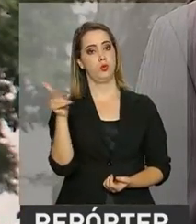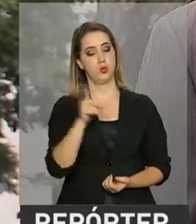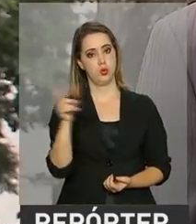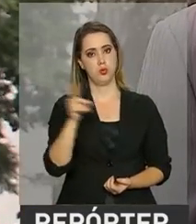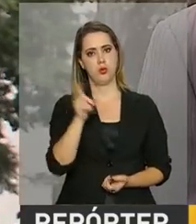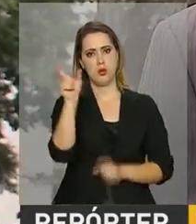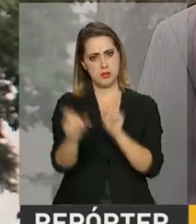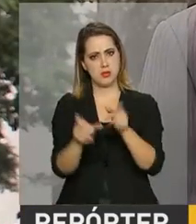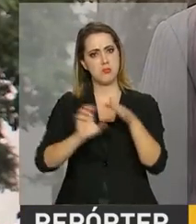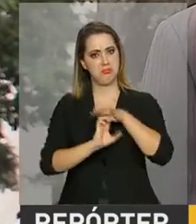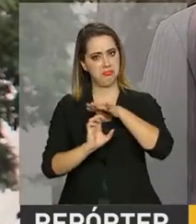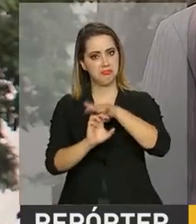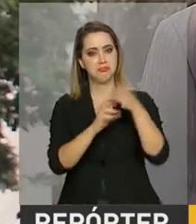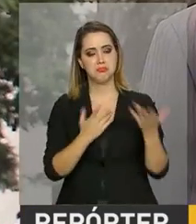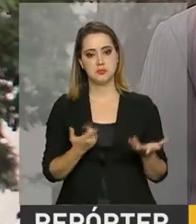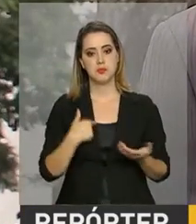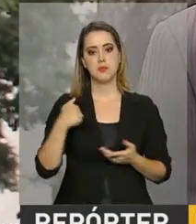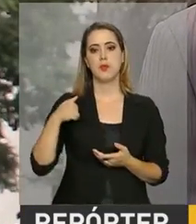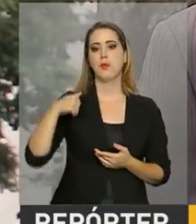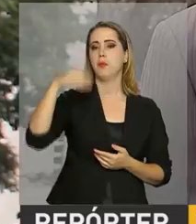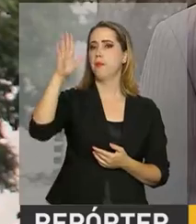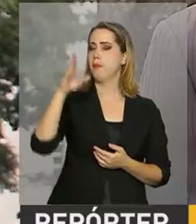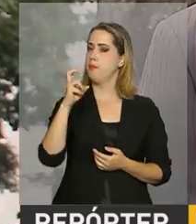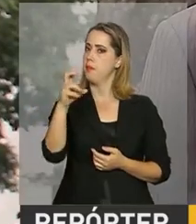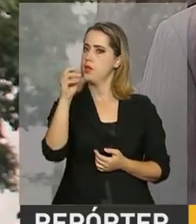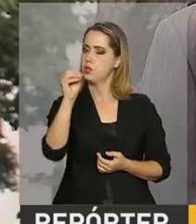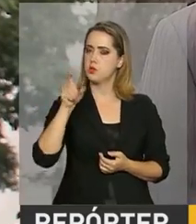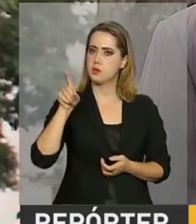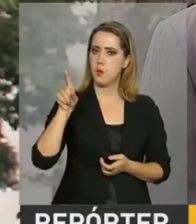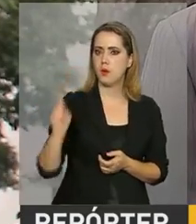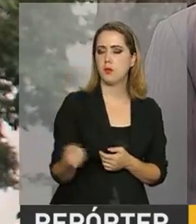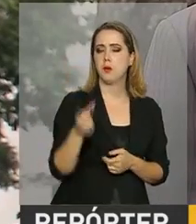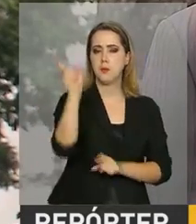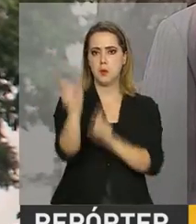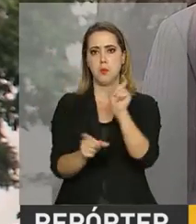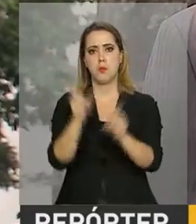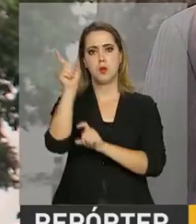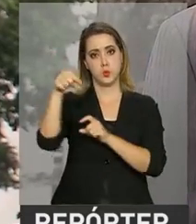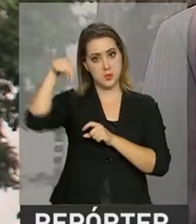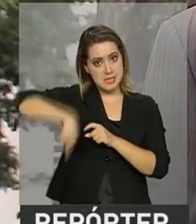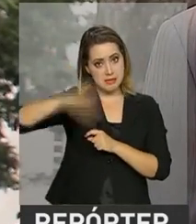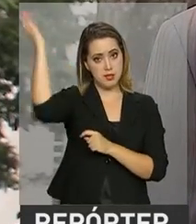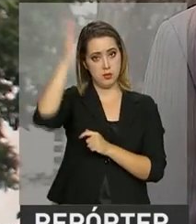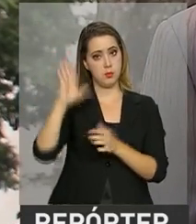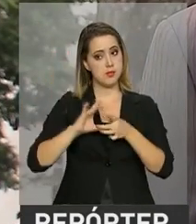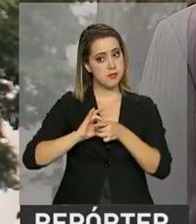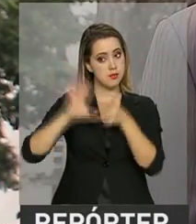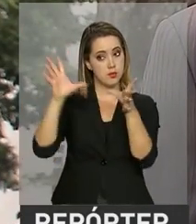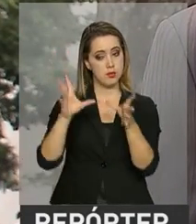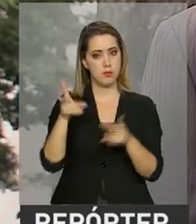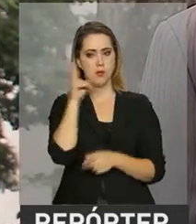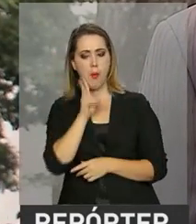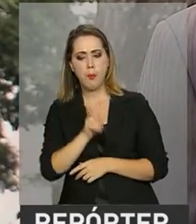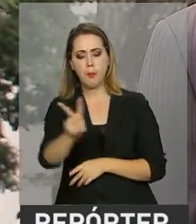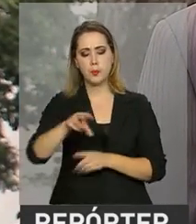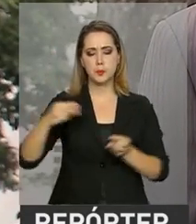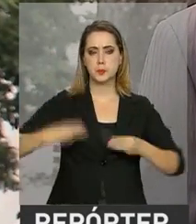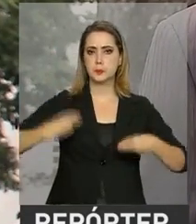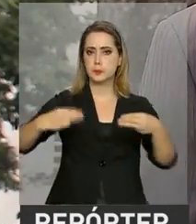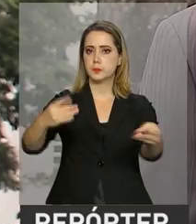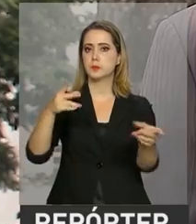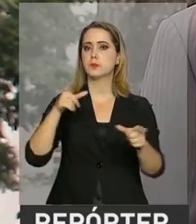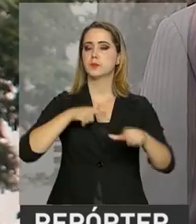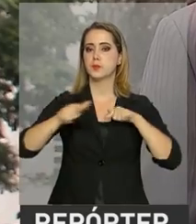desde 1995, mais de 50 mil pessoas foram libertadas por fiscalizações do Ministério do Trabalho.